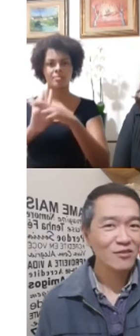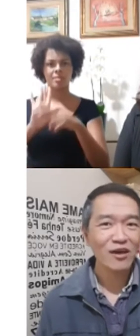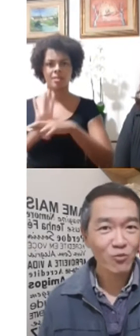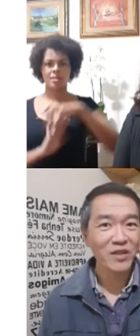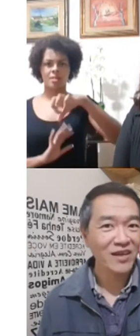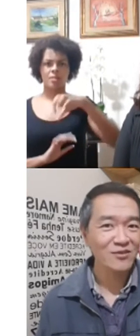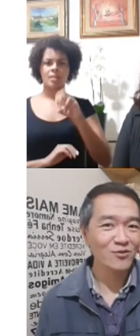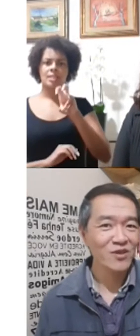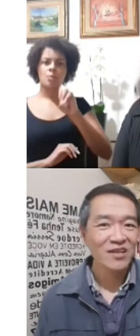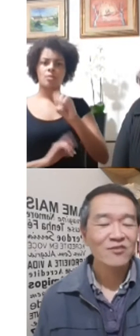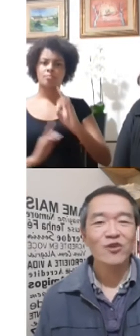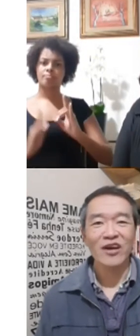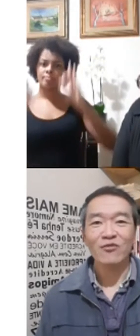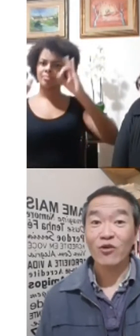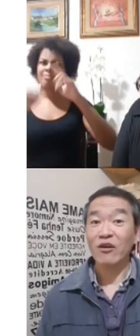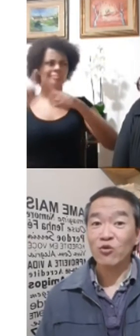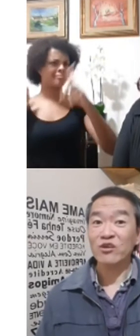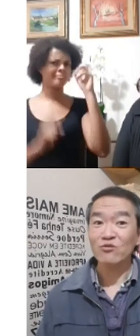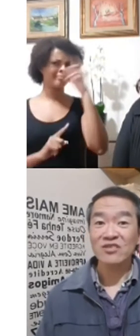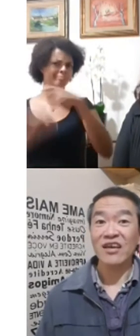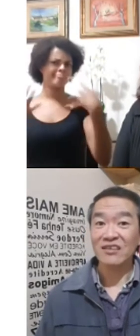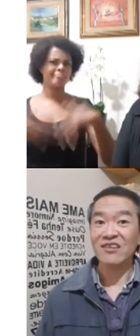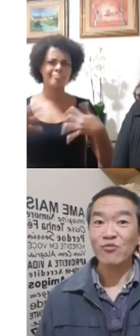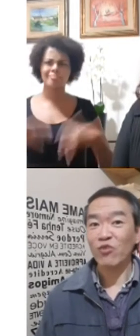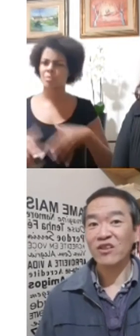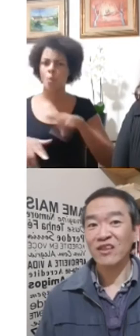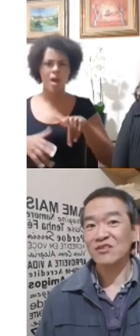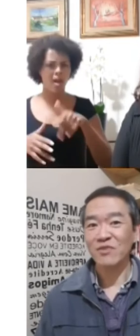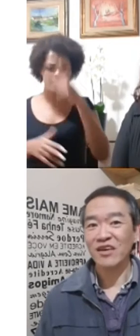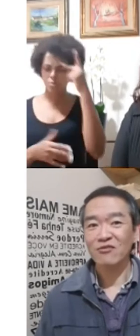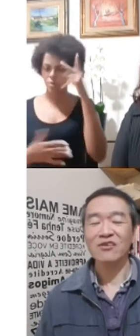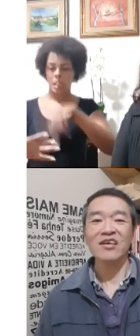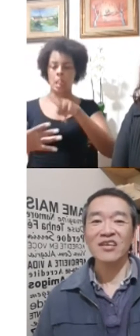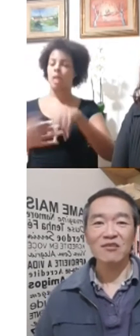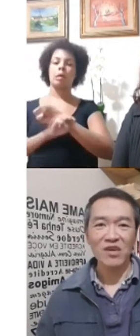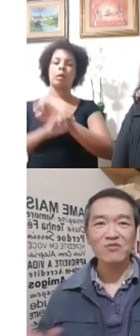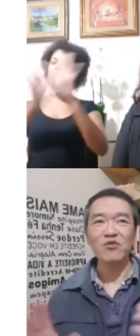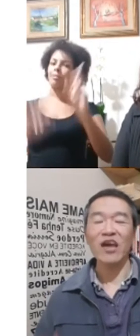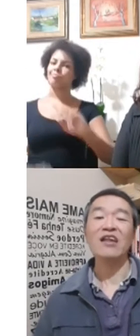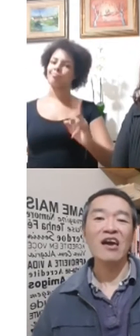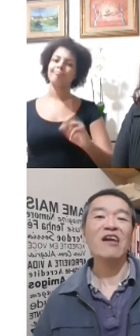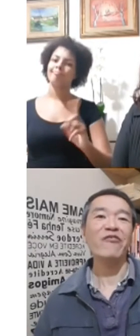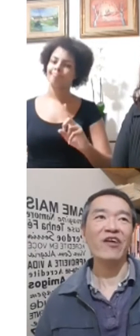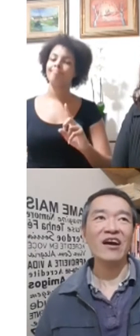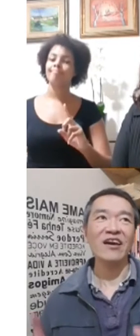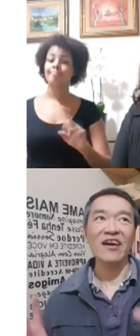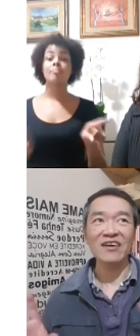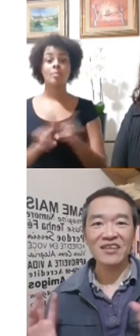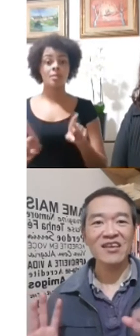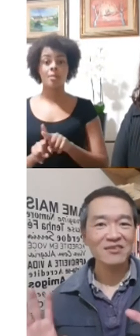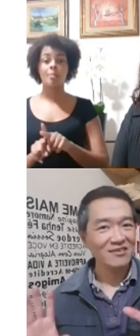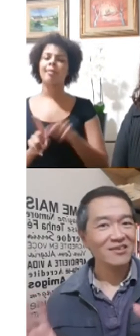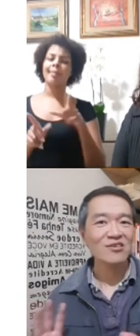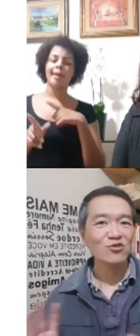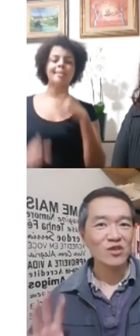mas aquilo é complexo. Não é qualquer um que consegue ter um bom entendimento, e mesmo ela é falha,